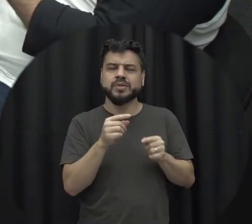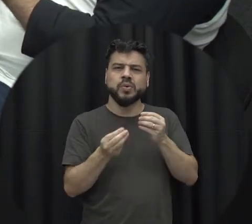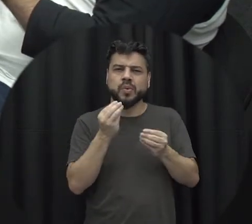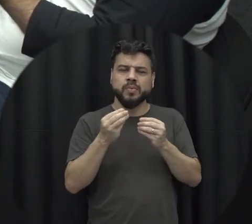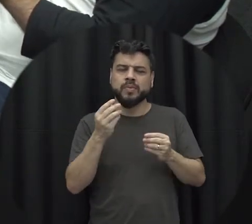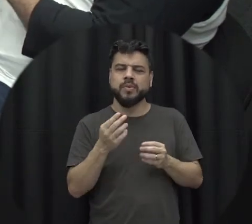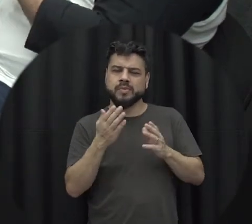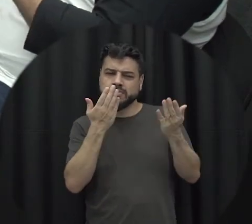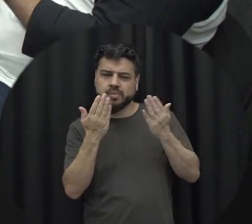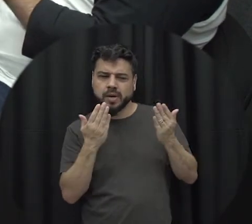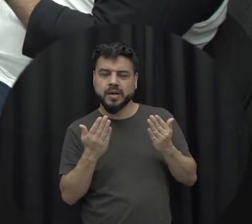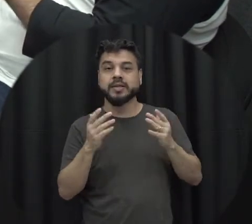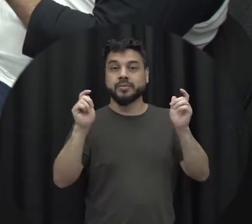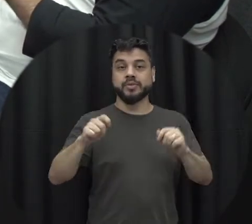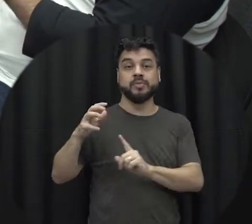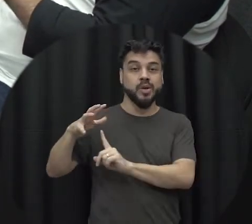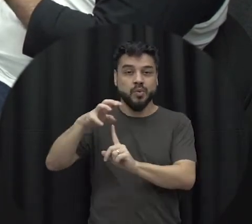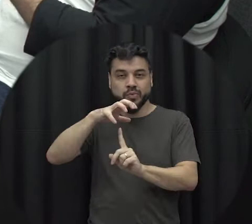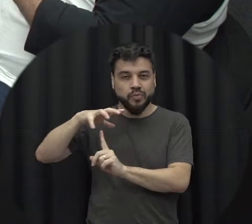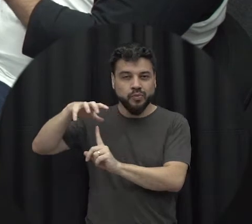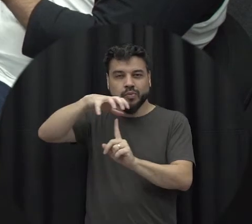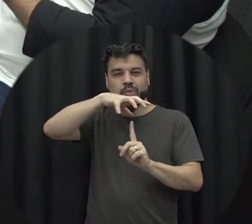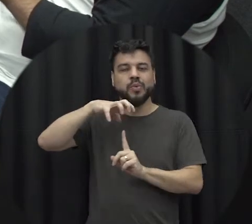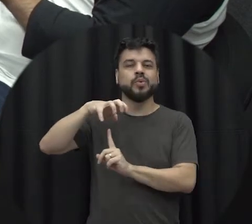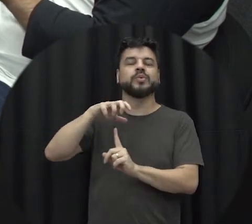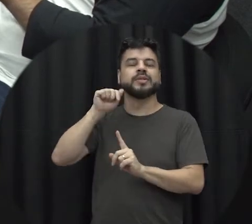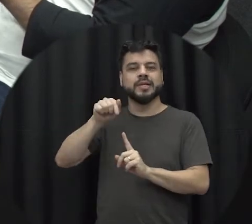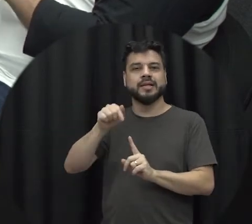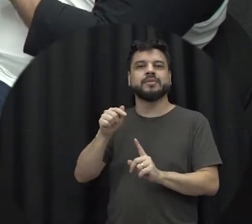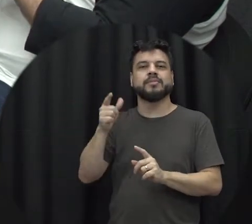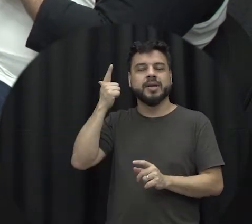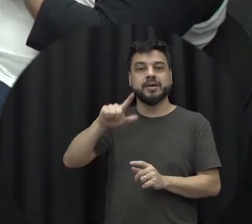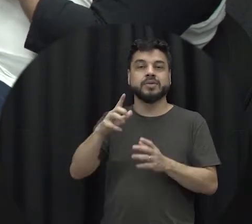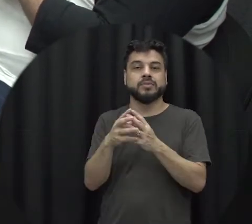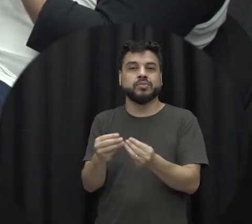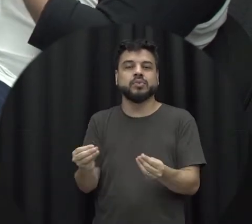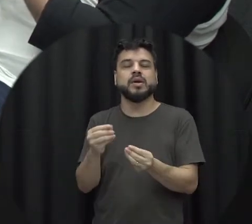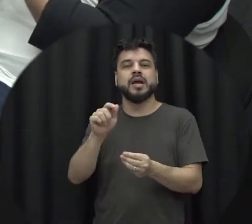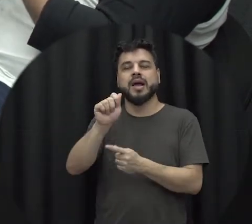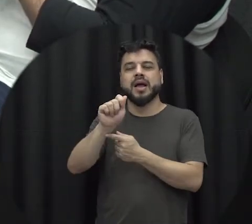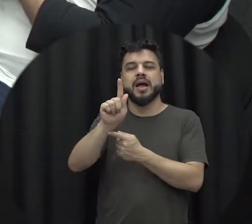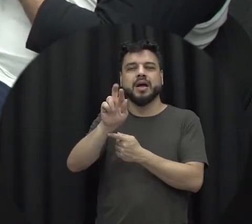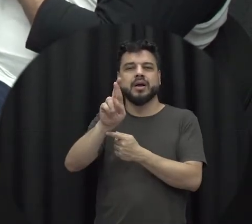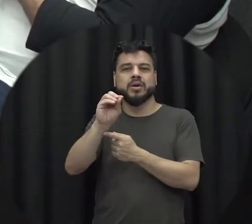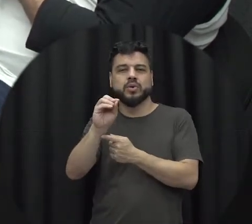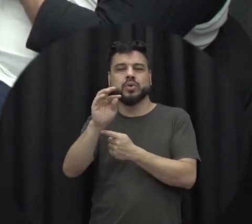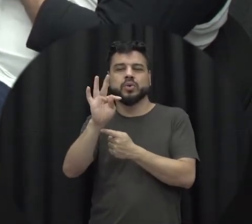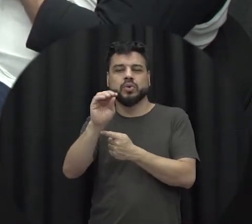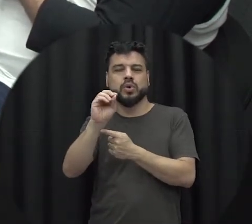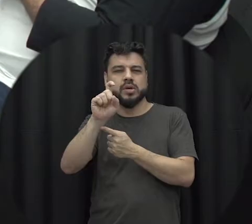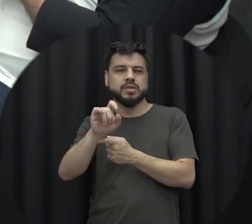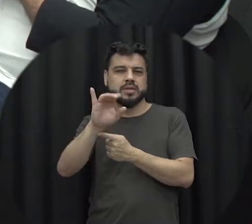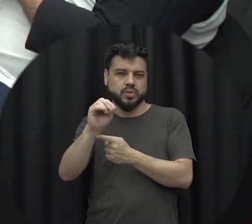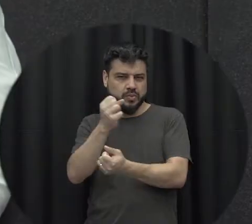analisando, né, o potencial dos fungos com a degradação dos agrotóxicos, né? Conta um pouquinho pra gente. Isso. Essa pesquisa,